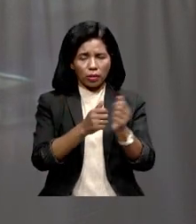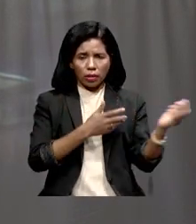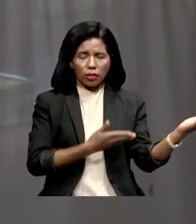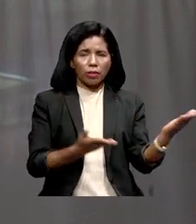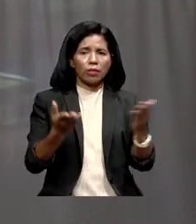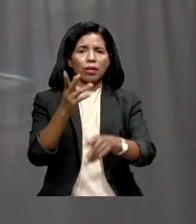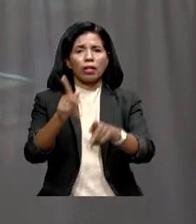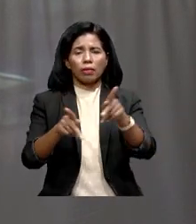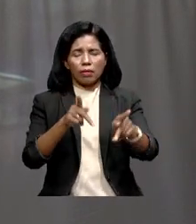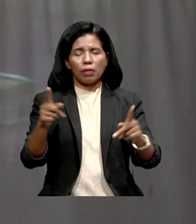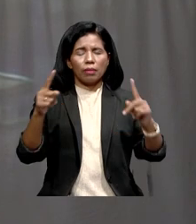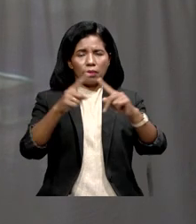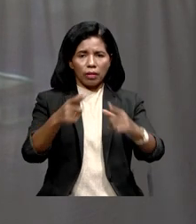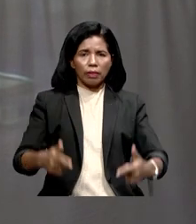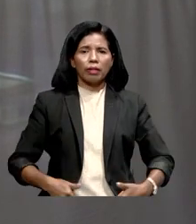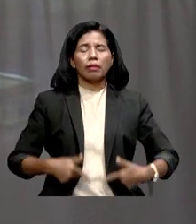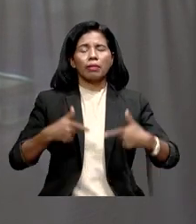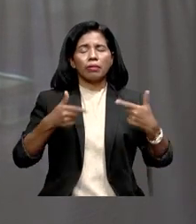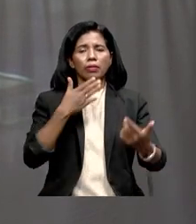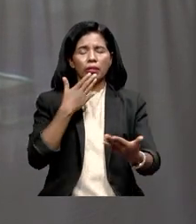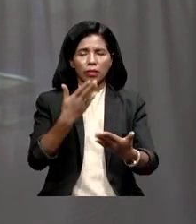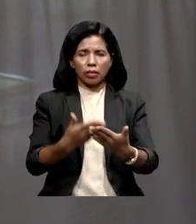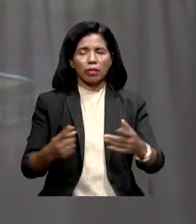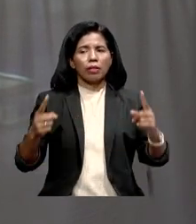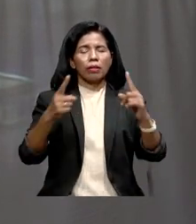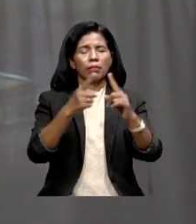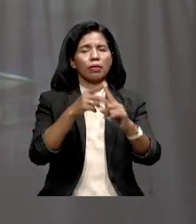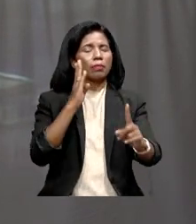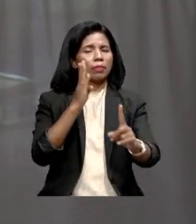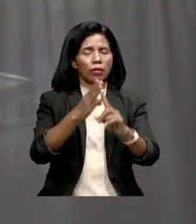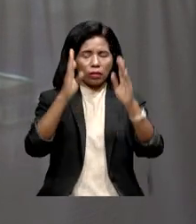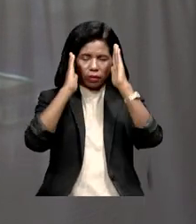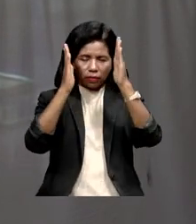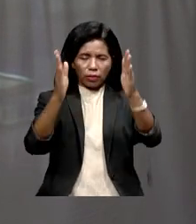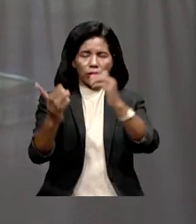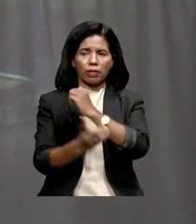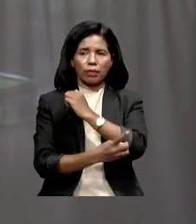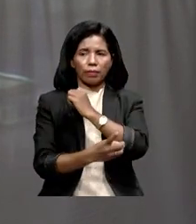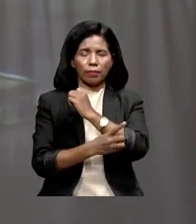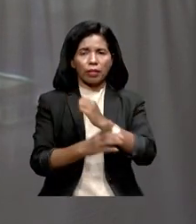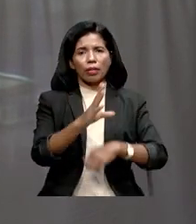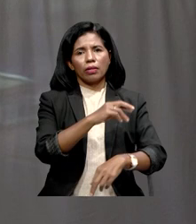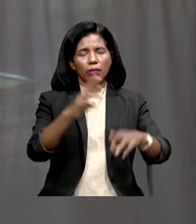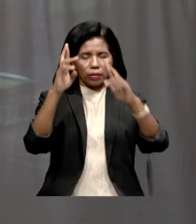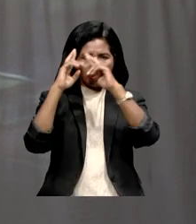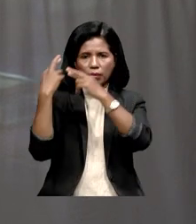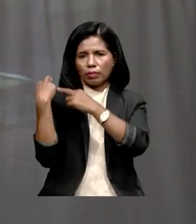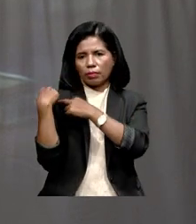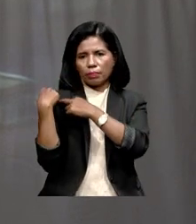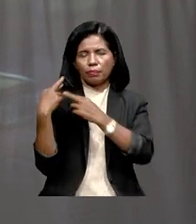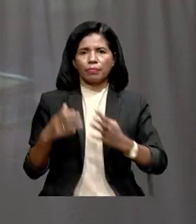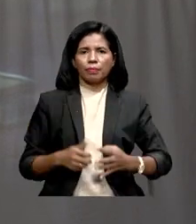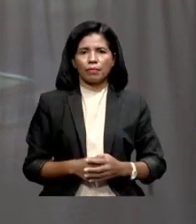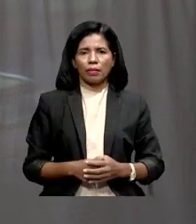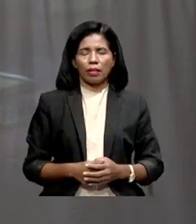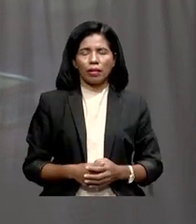dia, o integridade, badinas, seriedade, disciplina, no responsabilidade. E